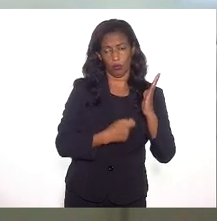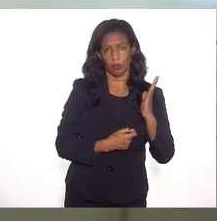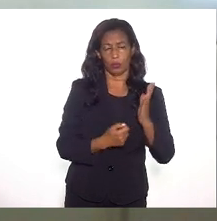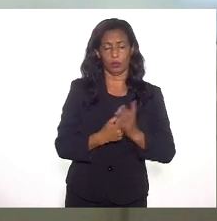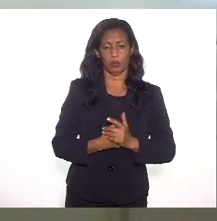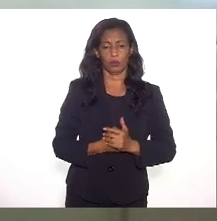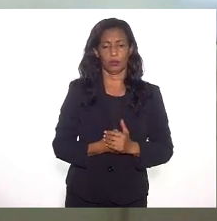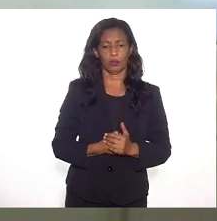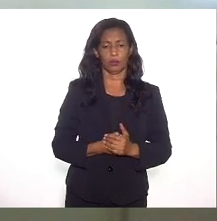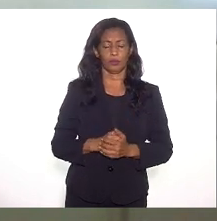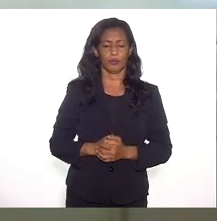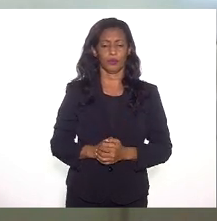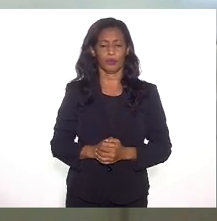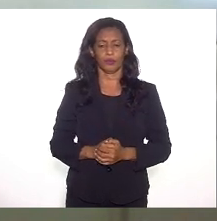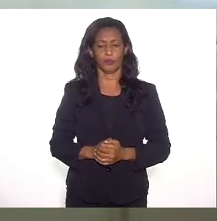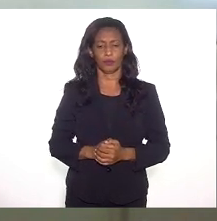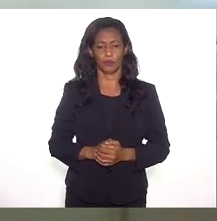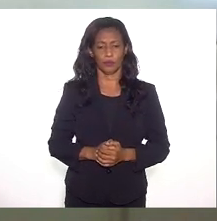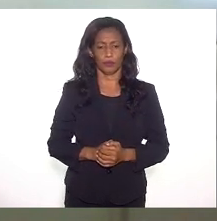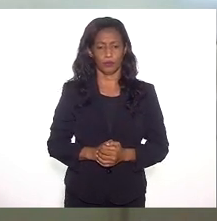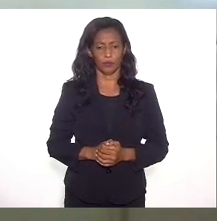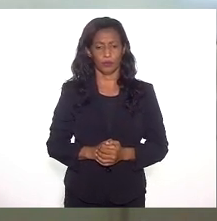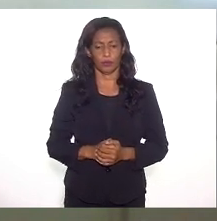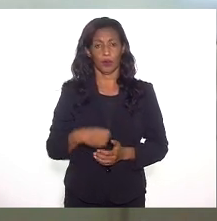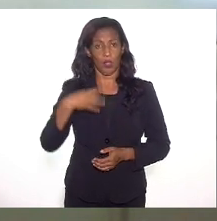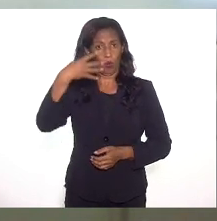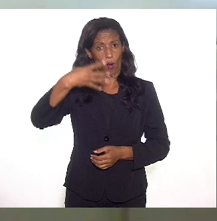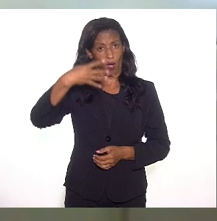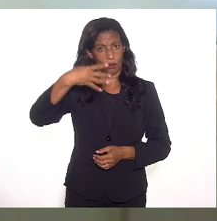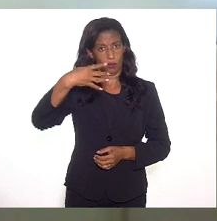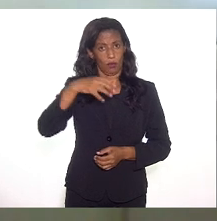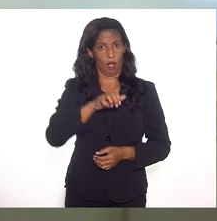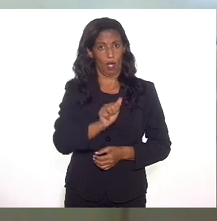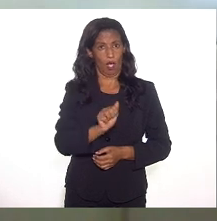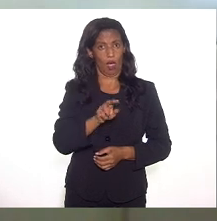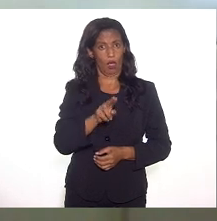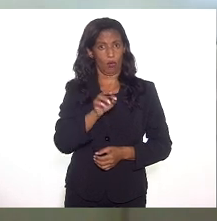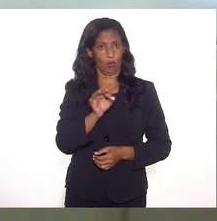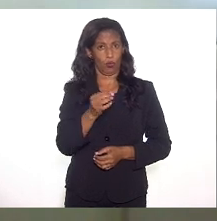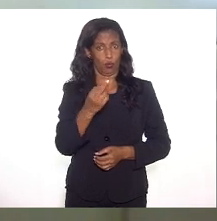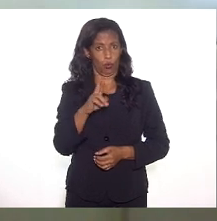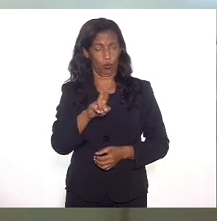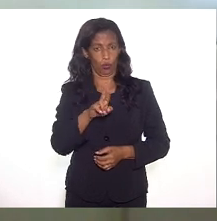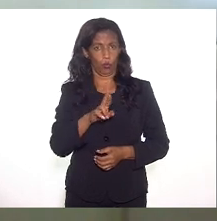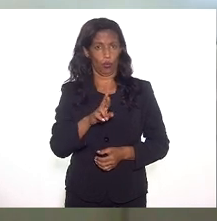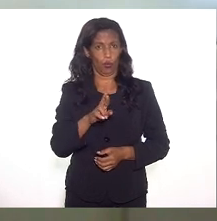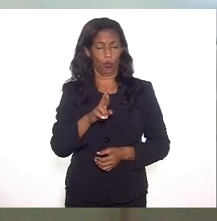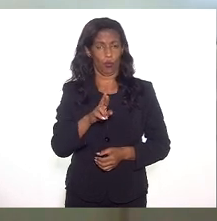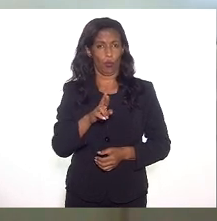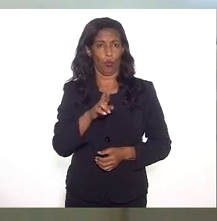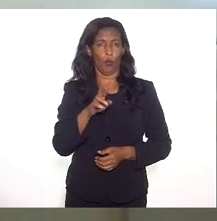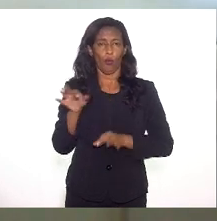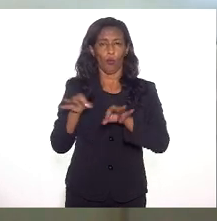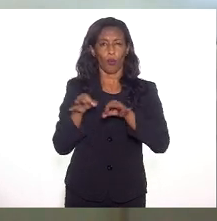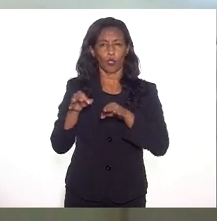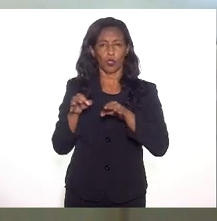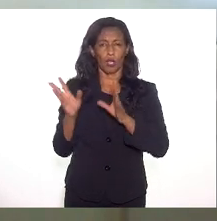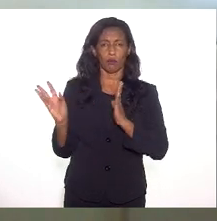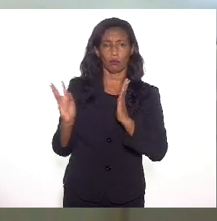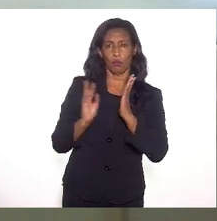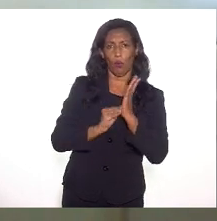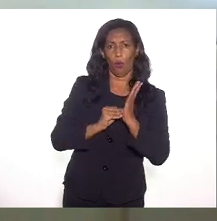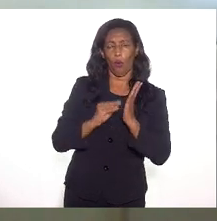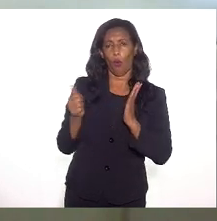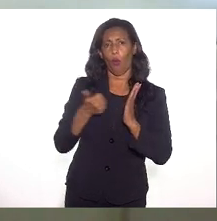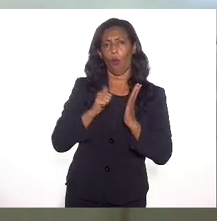João Peixoto e Jorge Felipe Neto. 4. O projeto recebeu 11 emendas. A